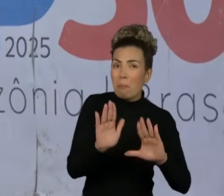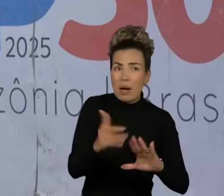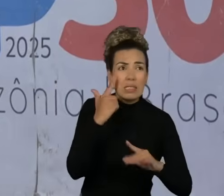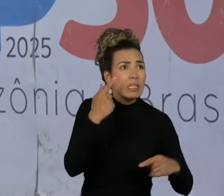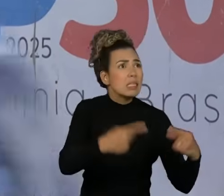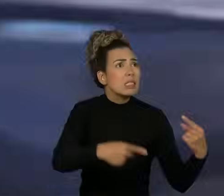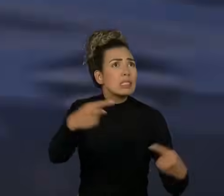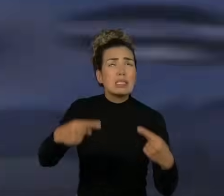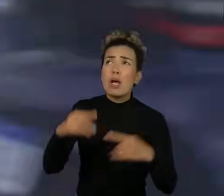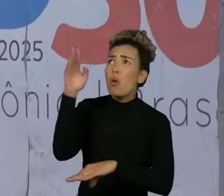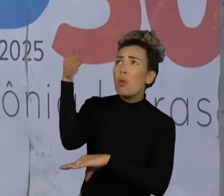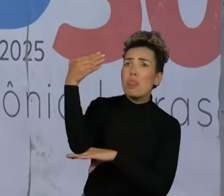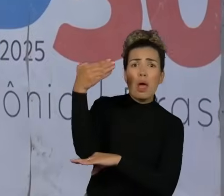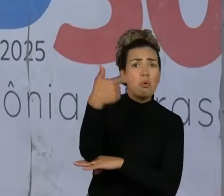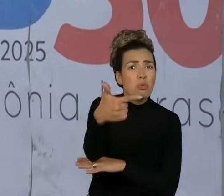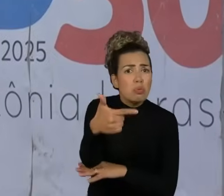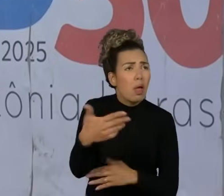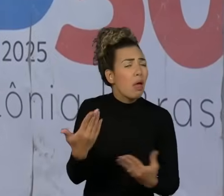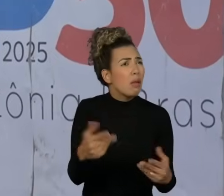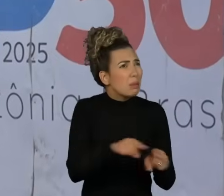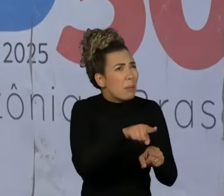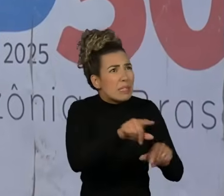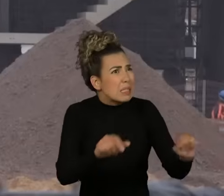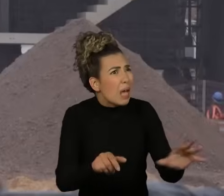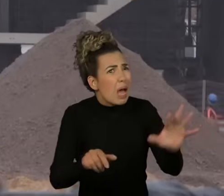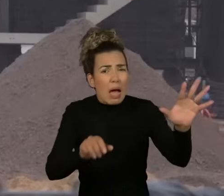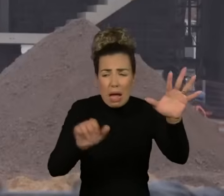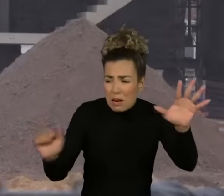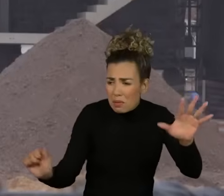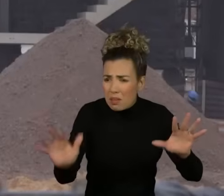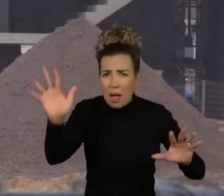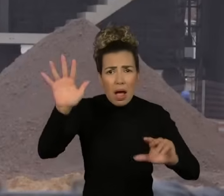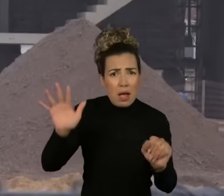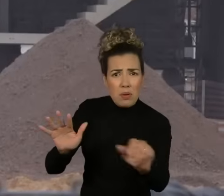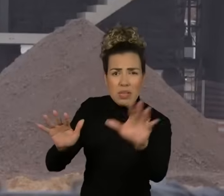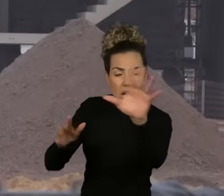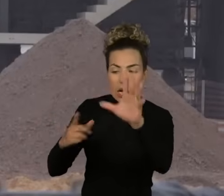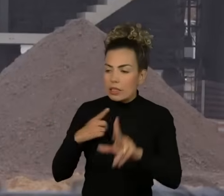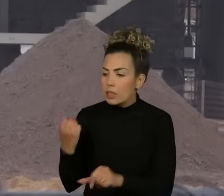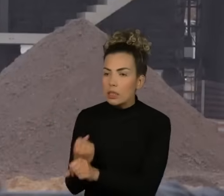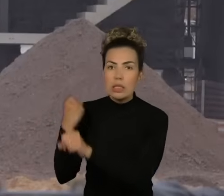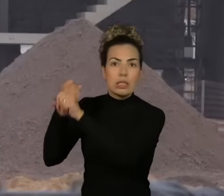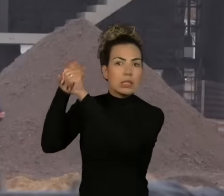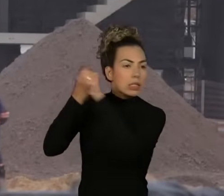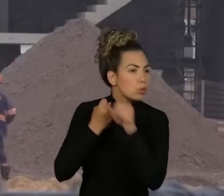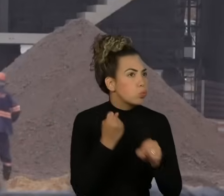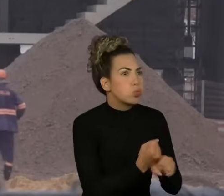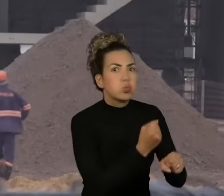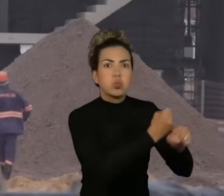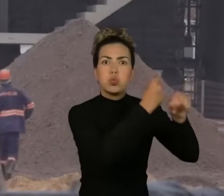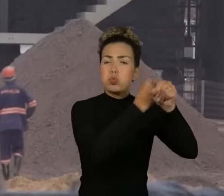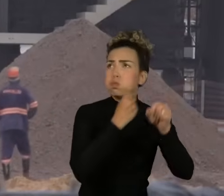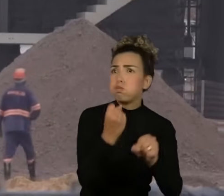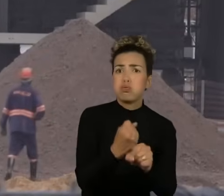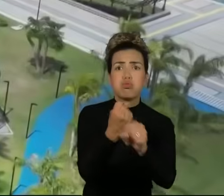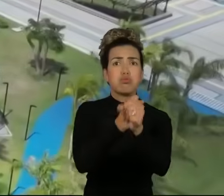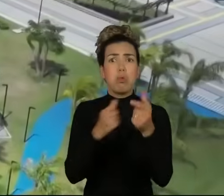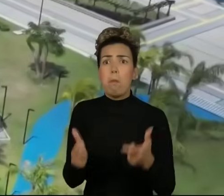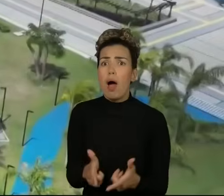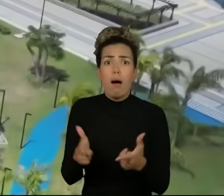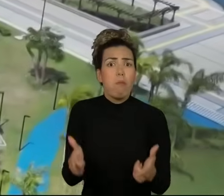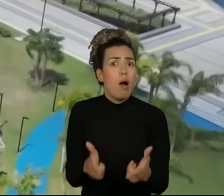de hospedagens e preços abusivos dos hotéis, obras em diferentes cantos da cidade seguem a todo